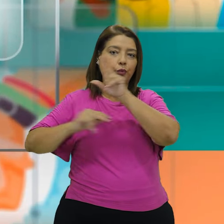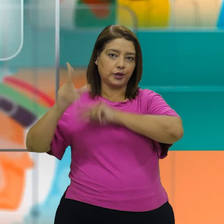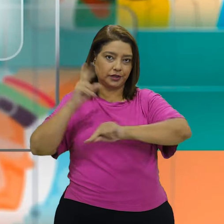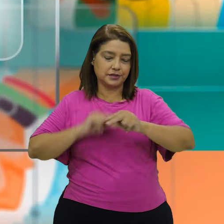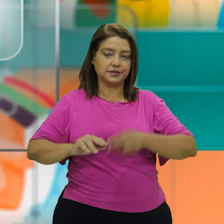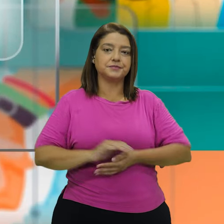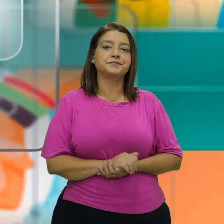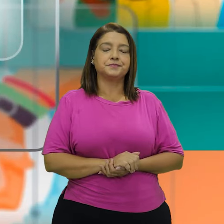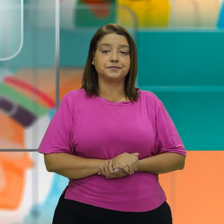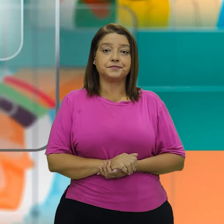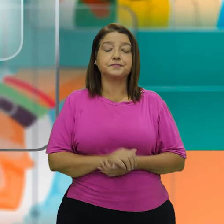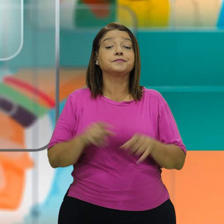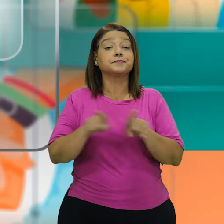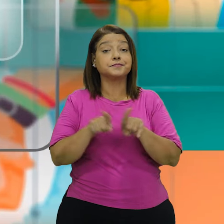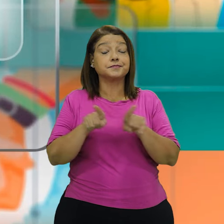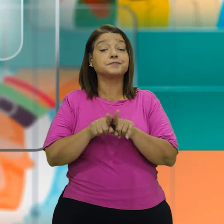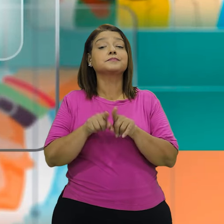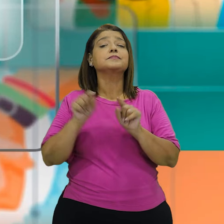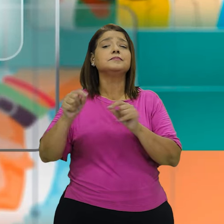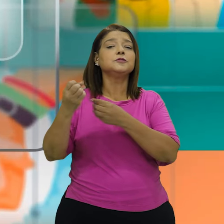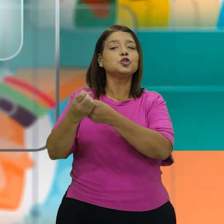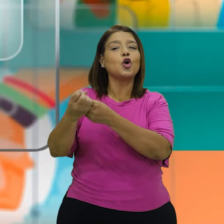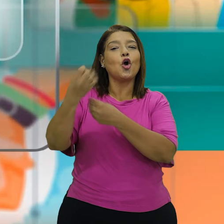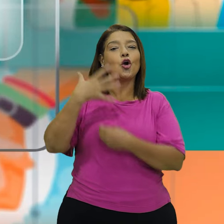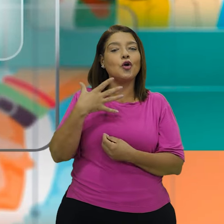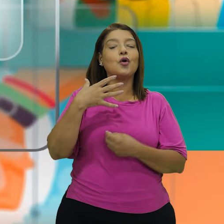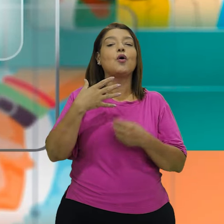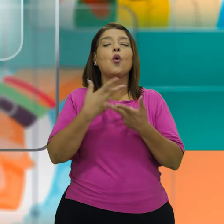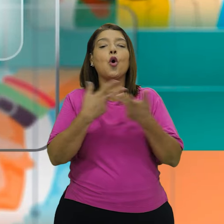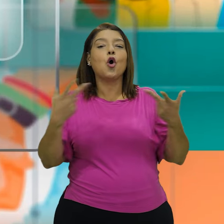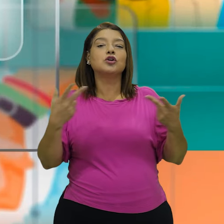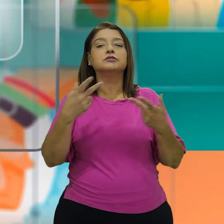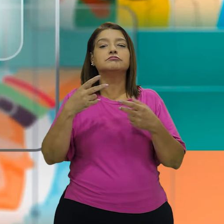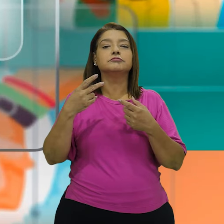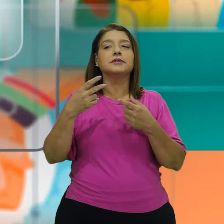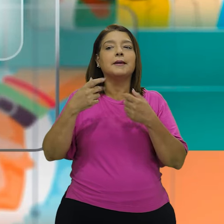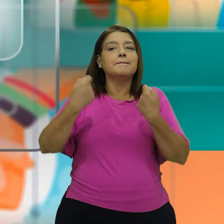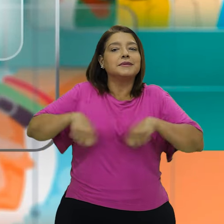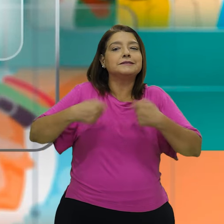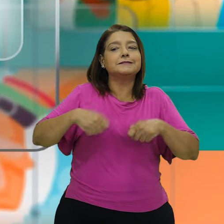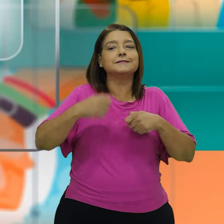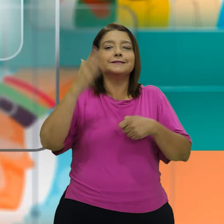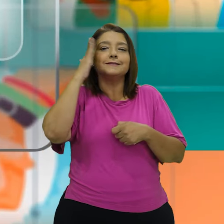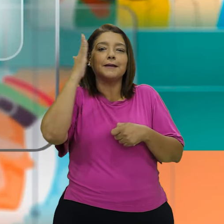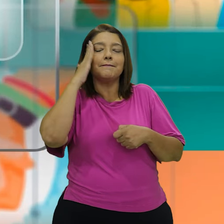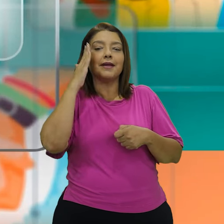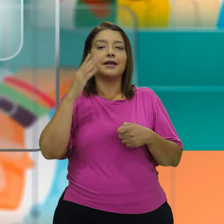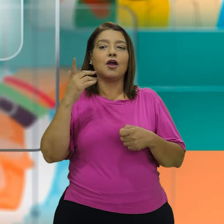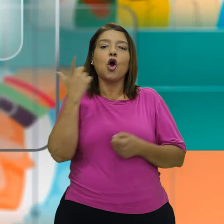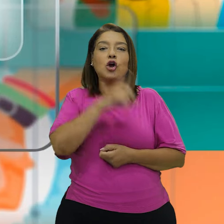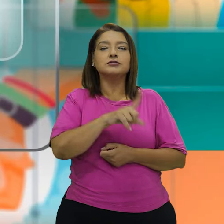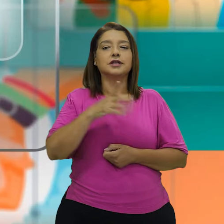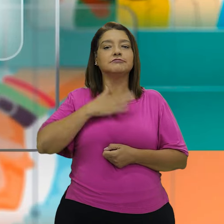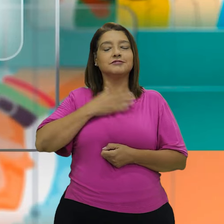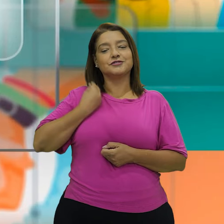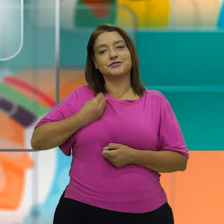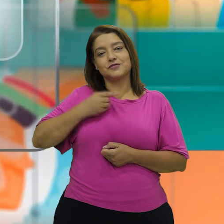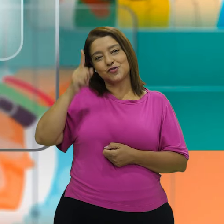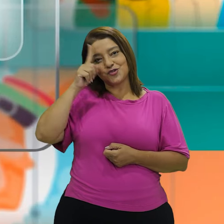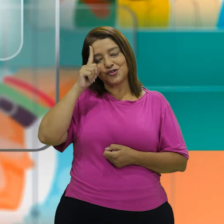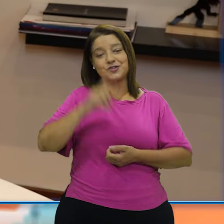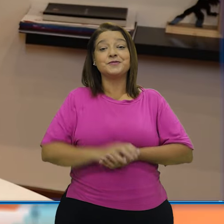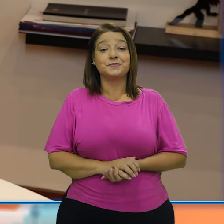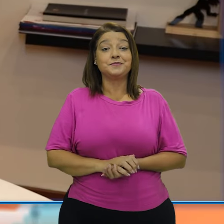adolescentes nesse processo? E compartilhe também, Maria Eduarda, algumas dicas práticas para serem aplicadas no dia a